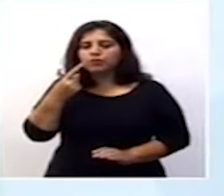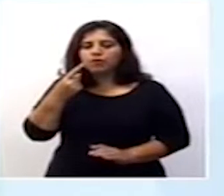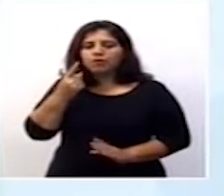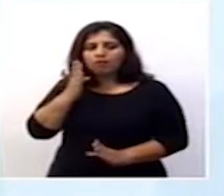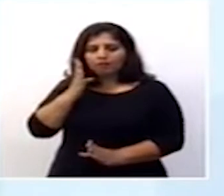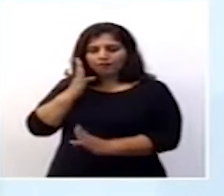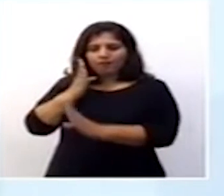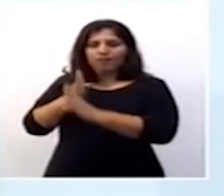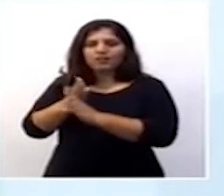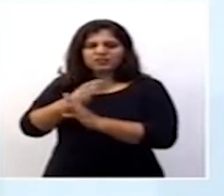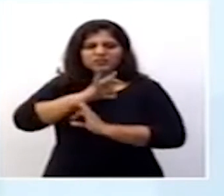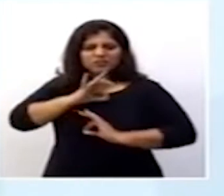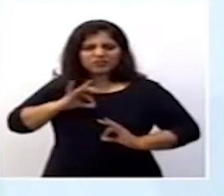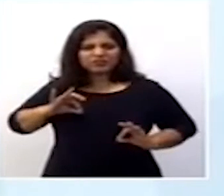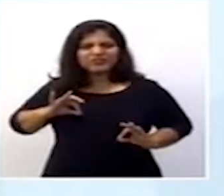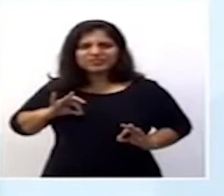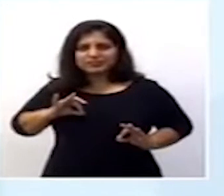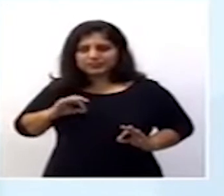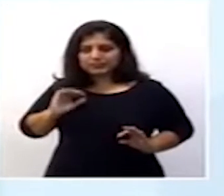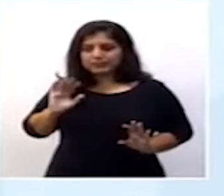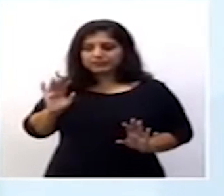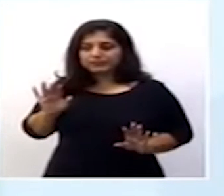de cara com a onça.